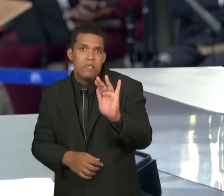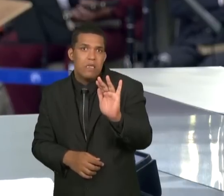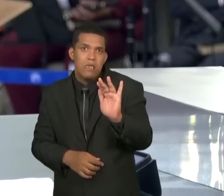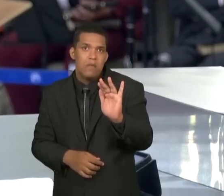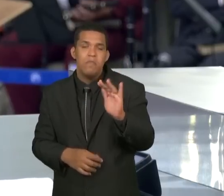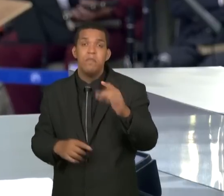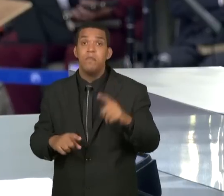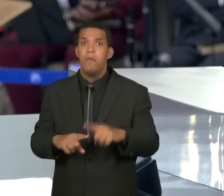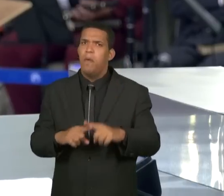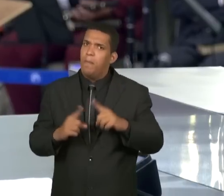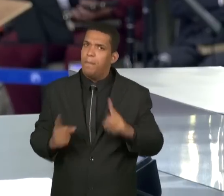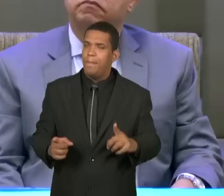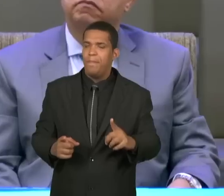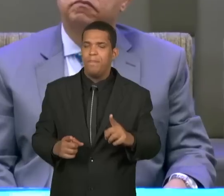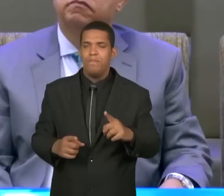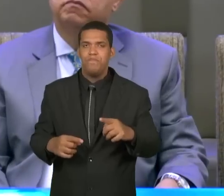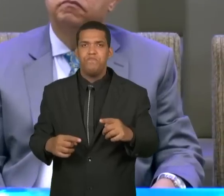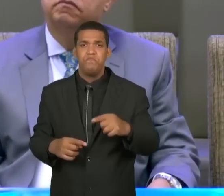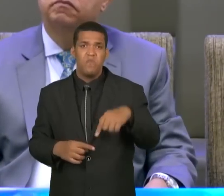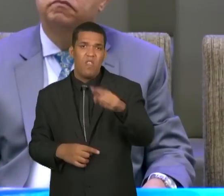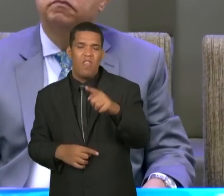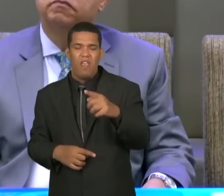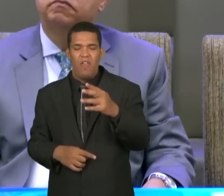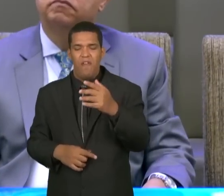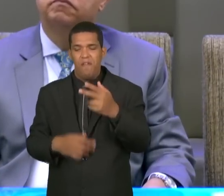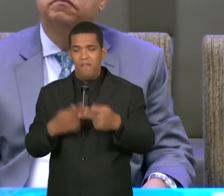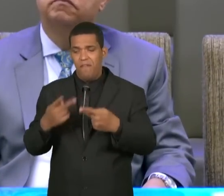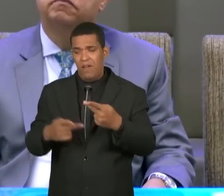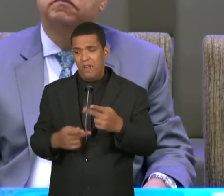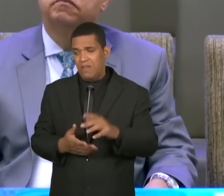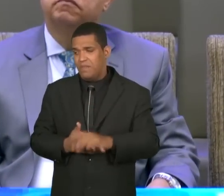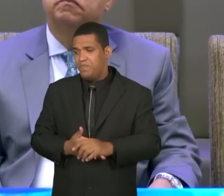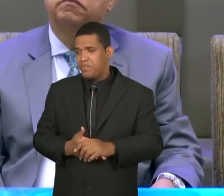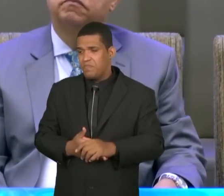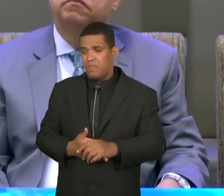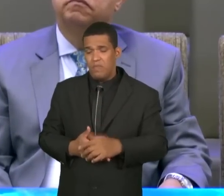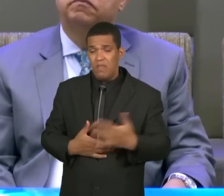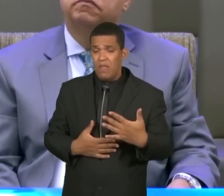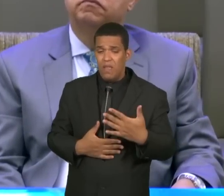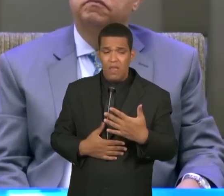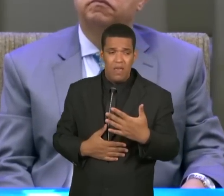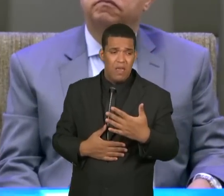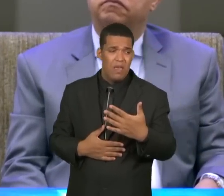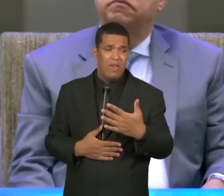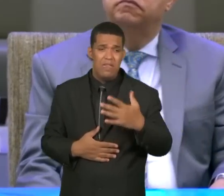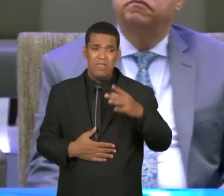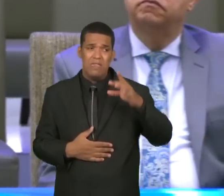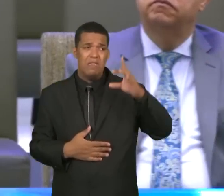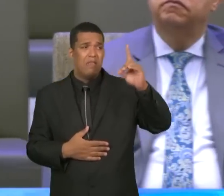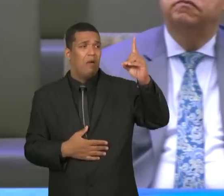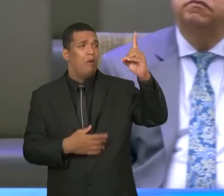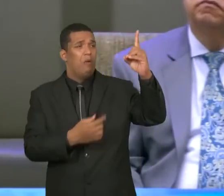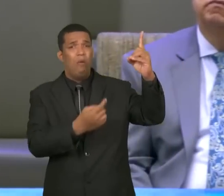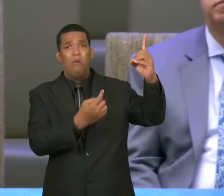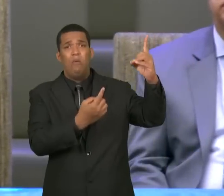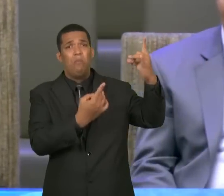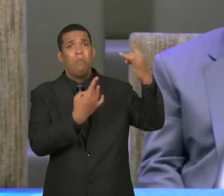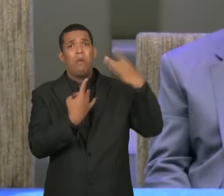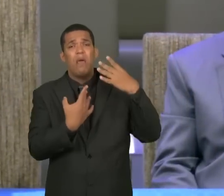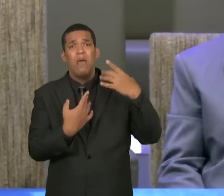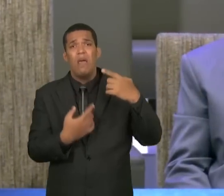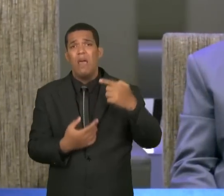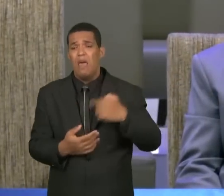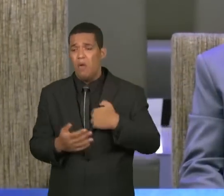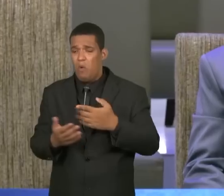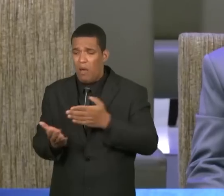e talvez você diga dentro de si meu Deus eu acho que Deus não quer saber mais de mim olha que caminho que eu